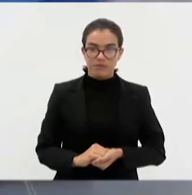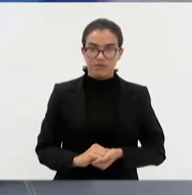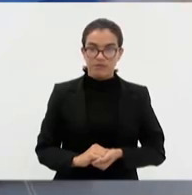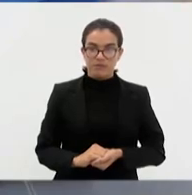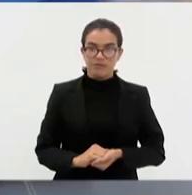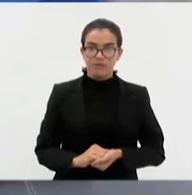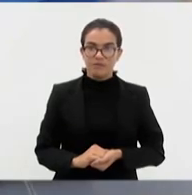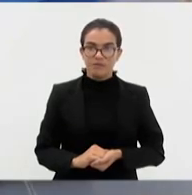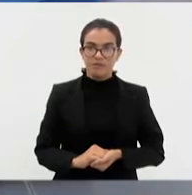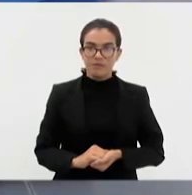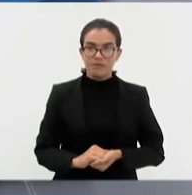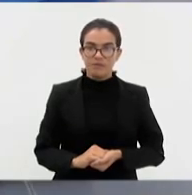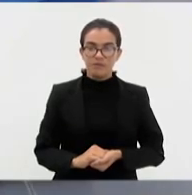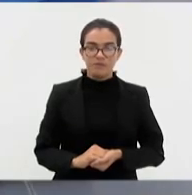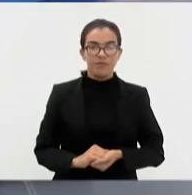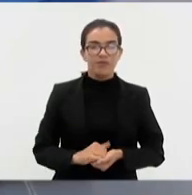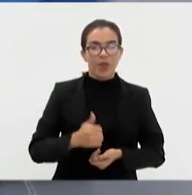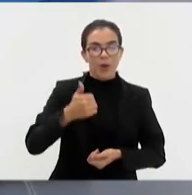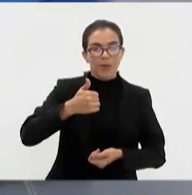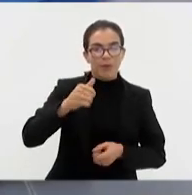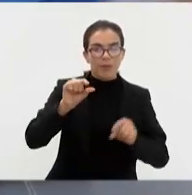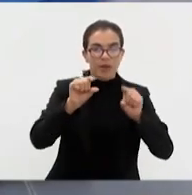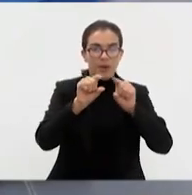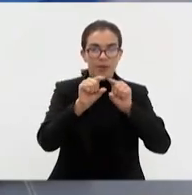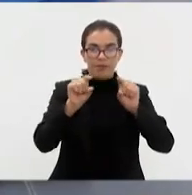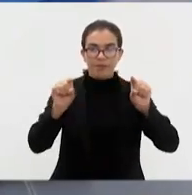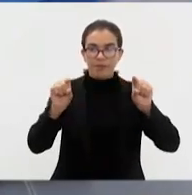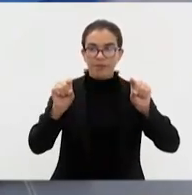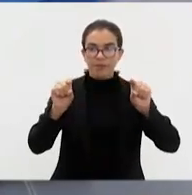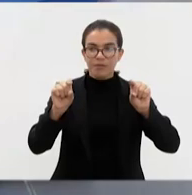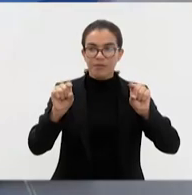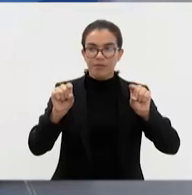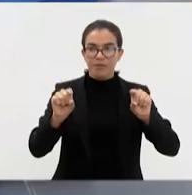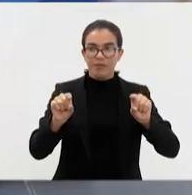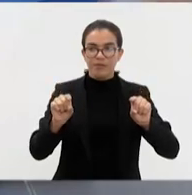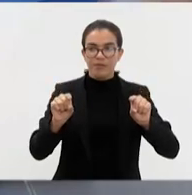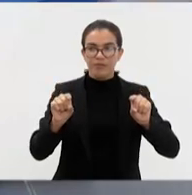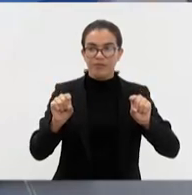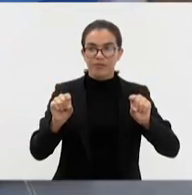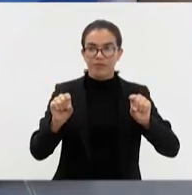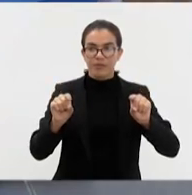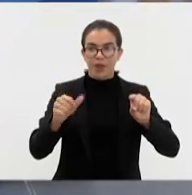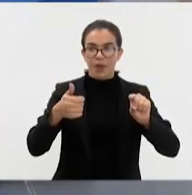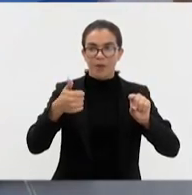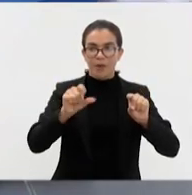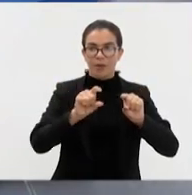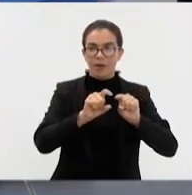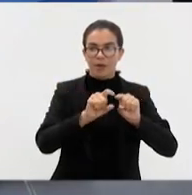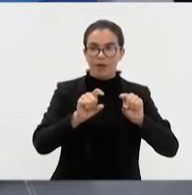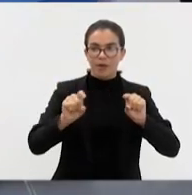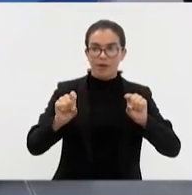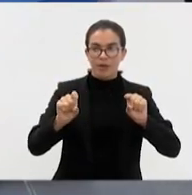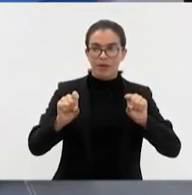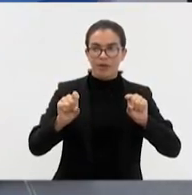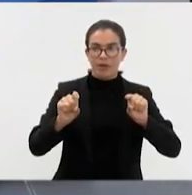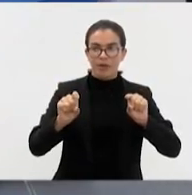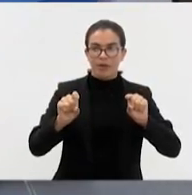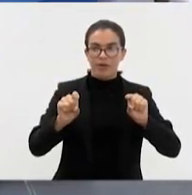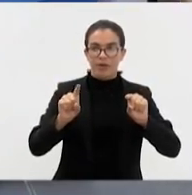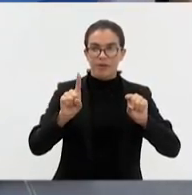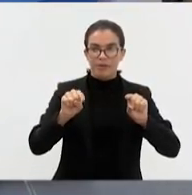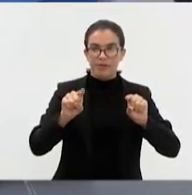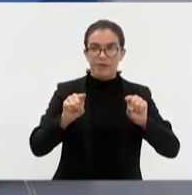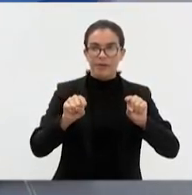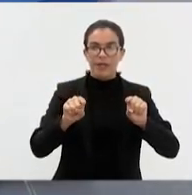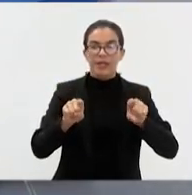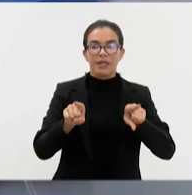575. É o primeiro parágrafo, Zenobe? Agora que eu estou com dificuldade. Eu não tomei café. Ah, tá certo.